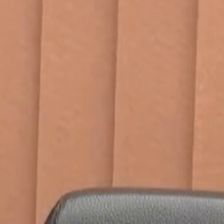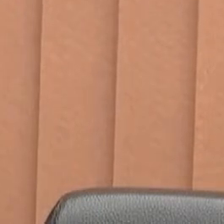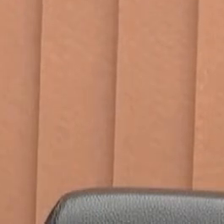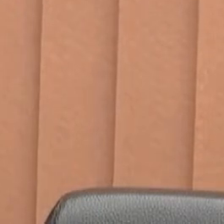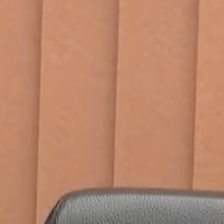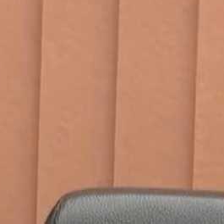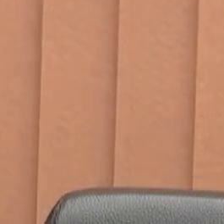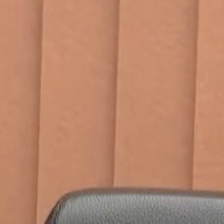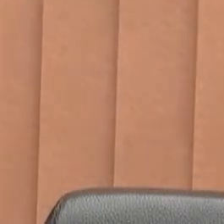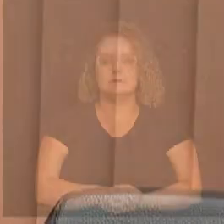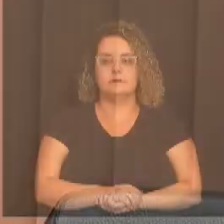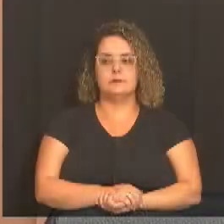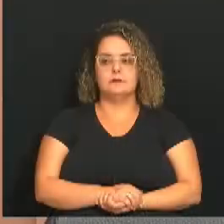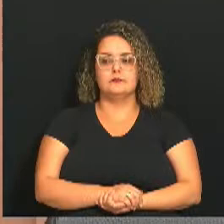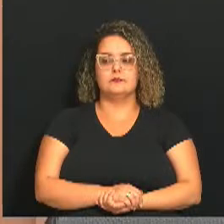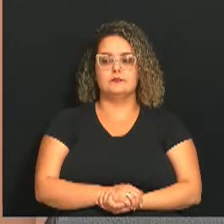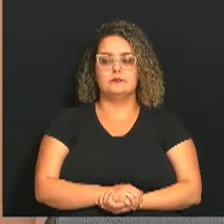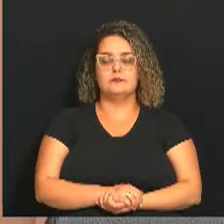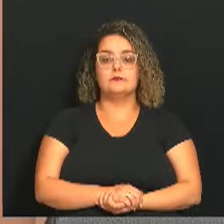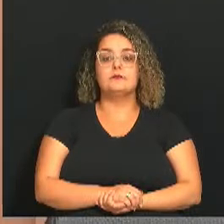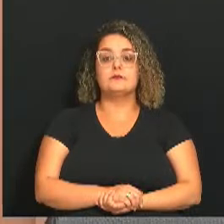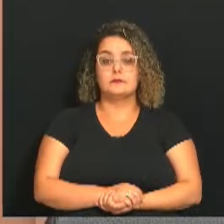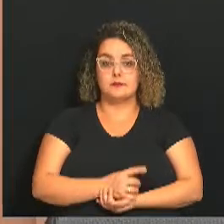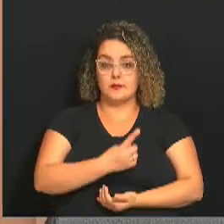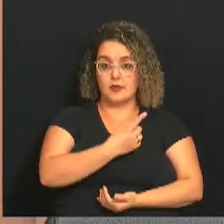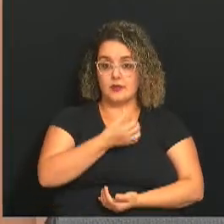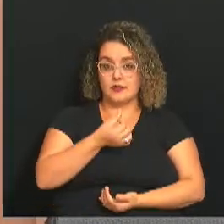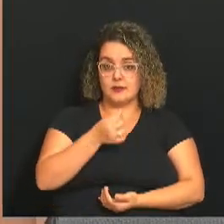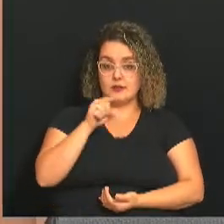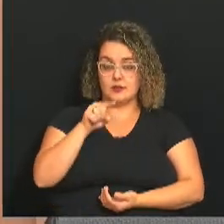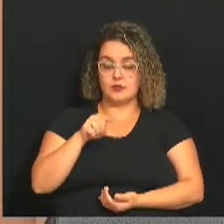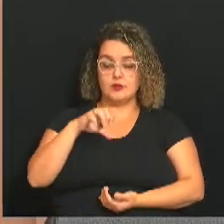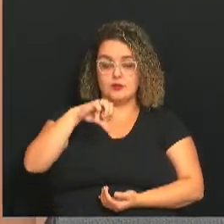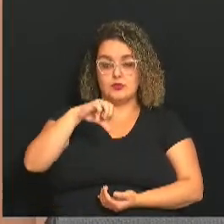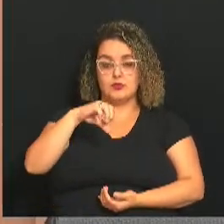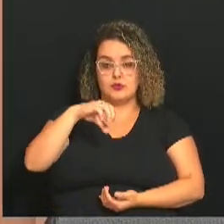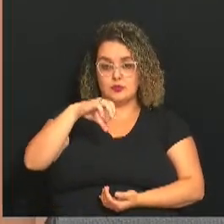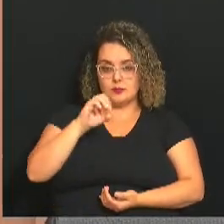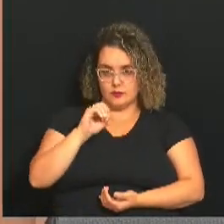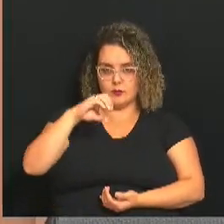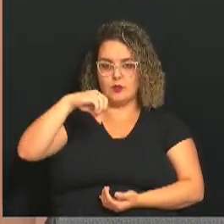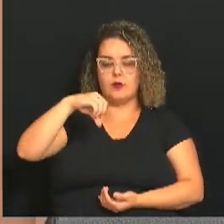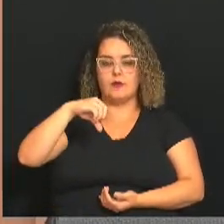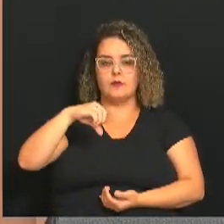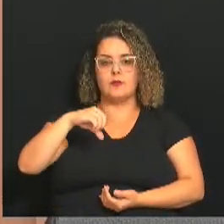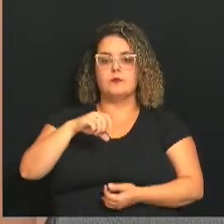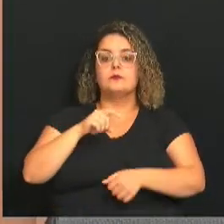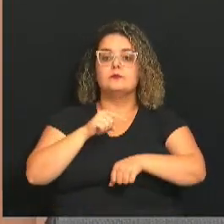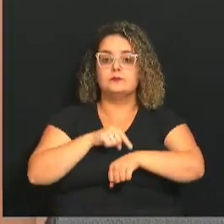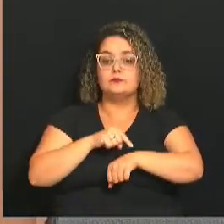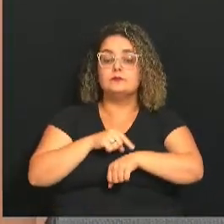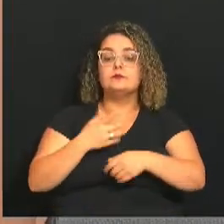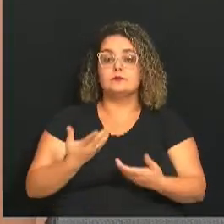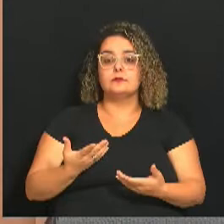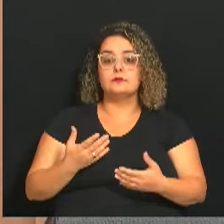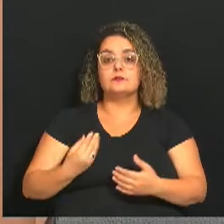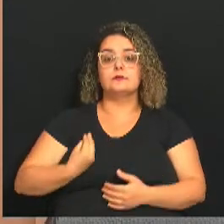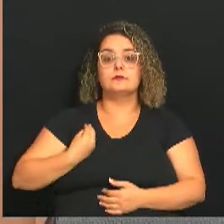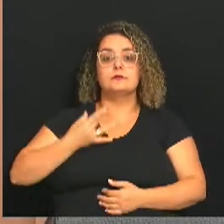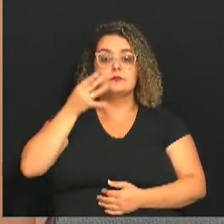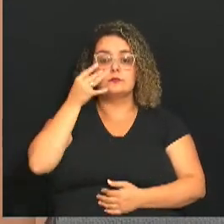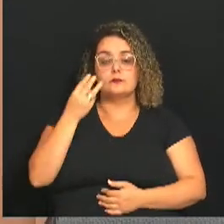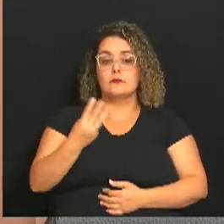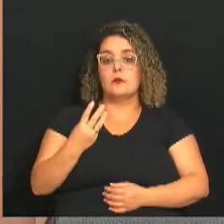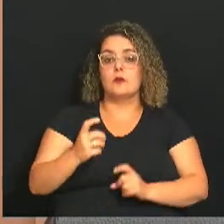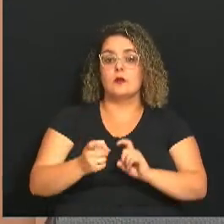16h09 aqui na TV Câmara Campinas. Vamos iniciar mais uma transmissão ao vivo, dessa vez da terceira